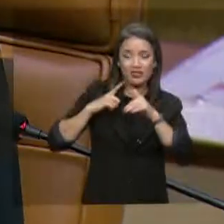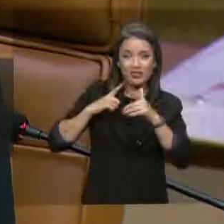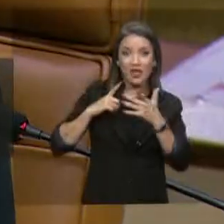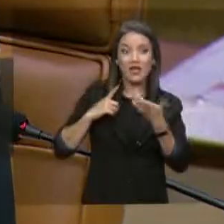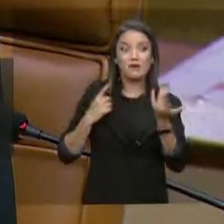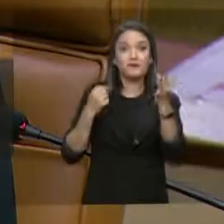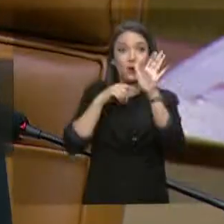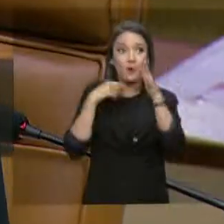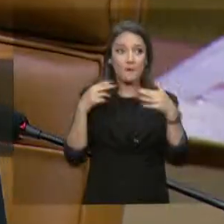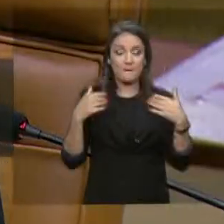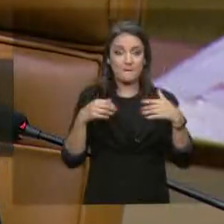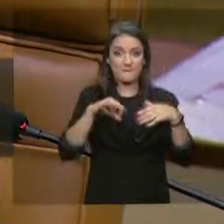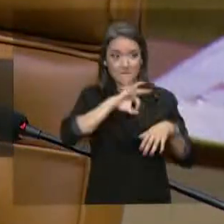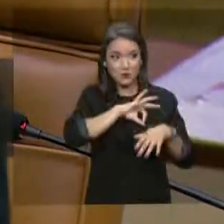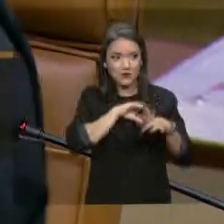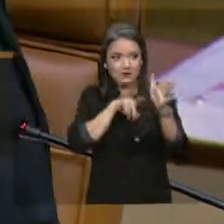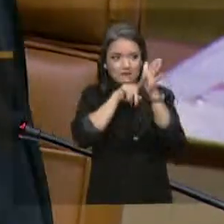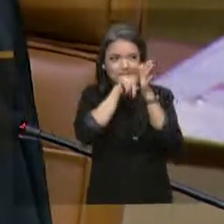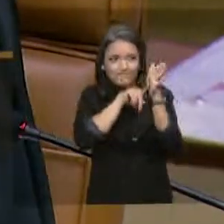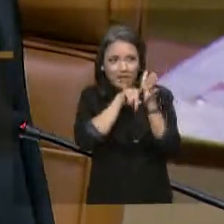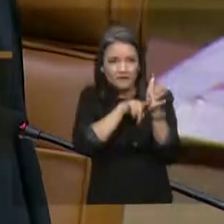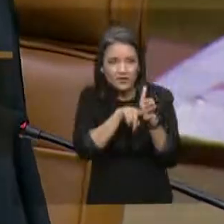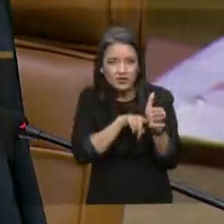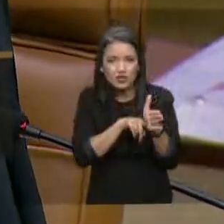toda a investigação e a condenação